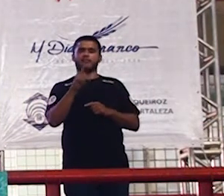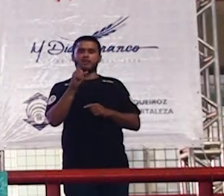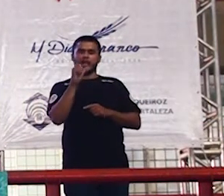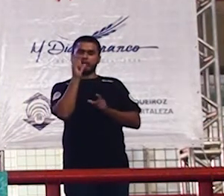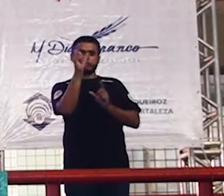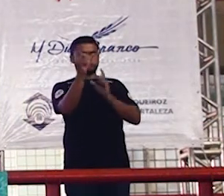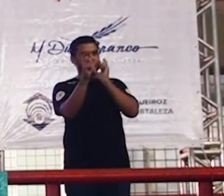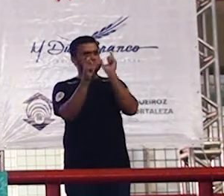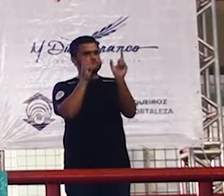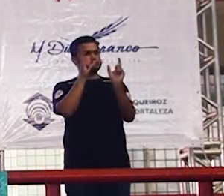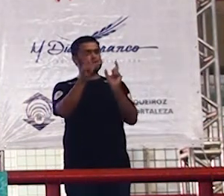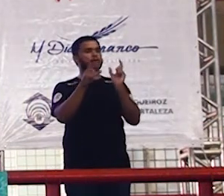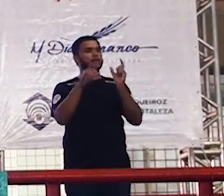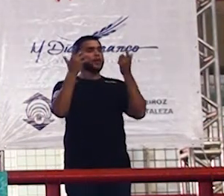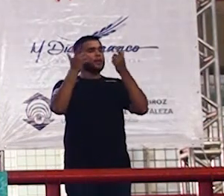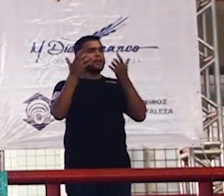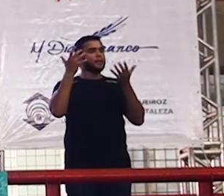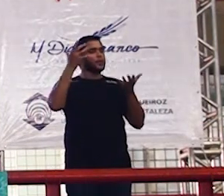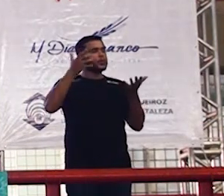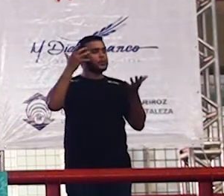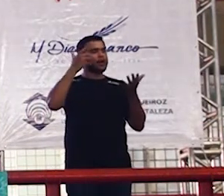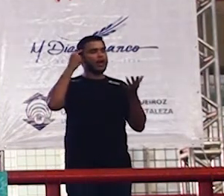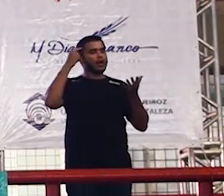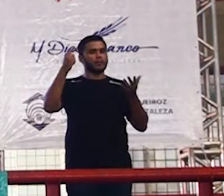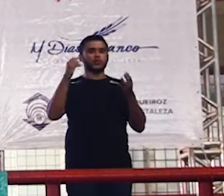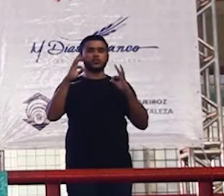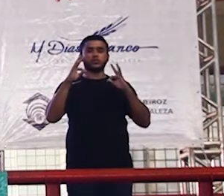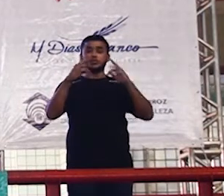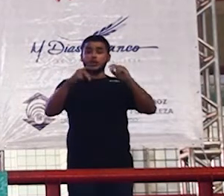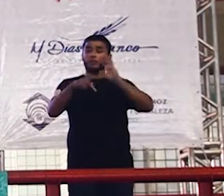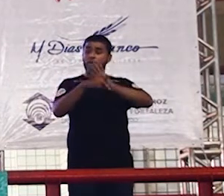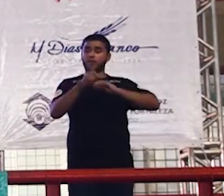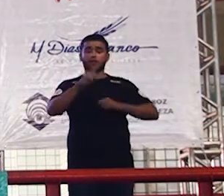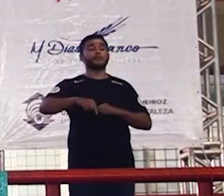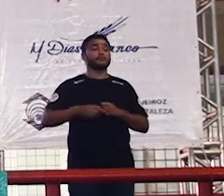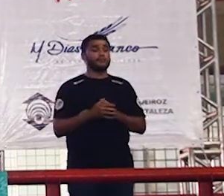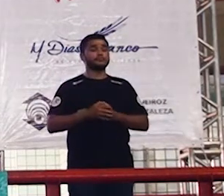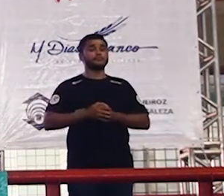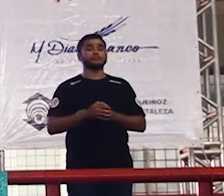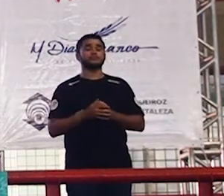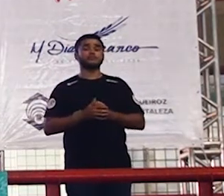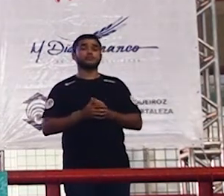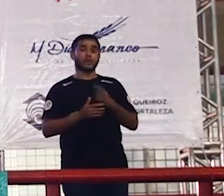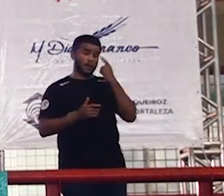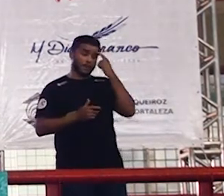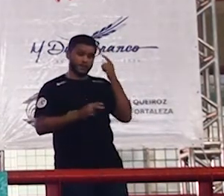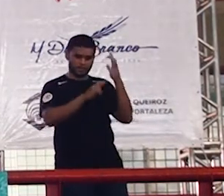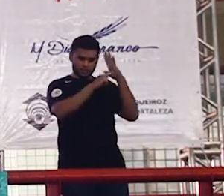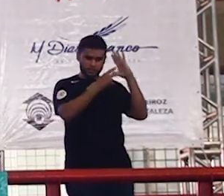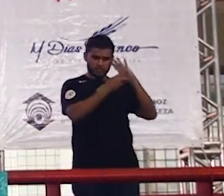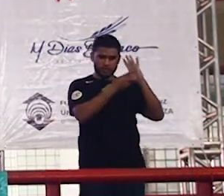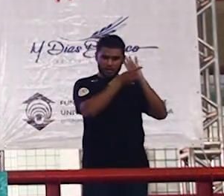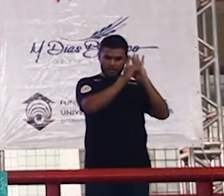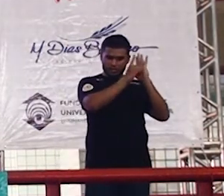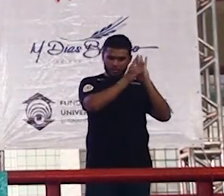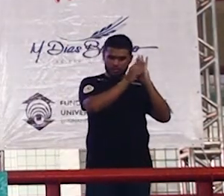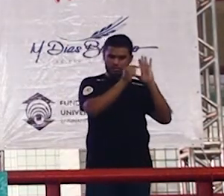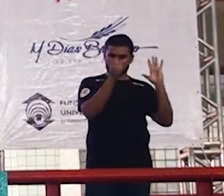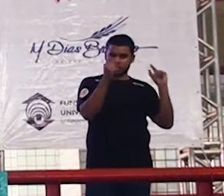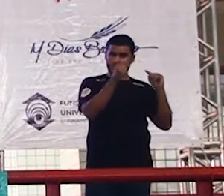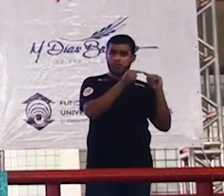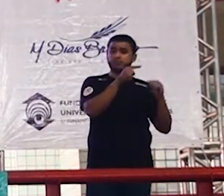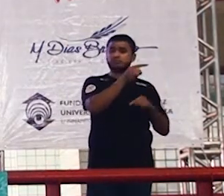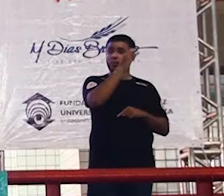fazem uso da ambiguidade, para criar um duplo sentido. Aí você vai ter um sentido denotativo, que